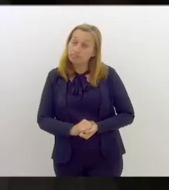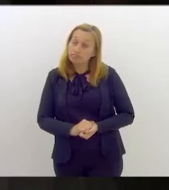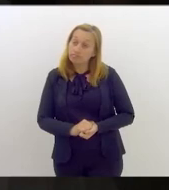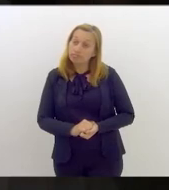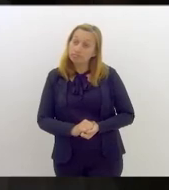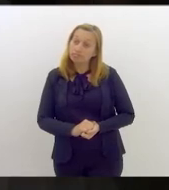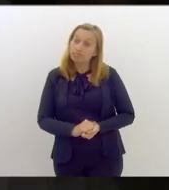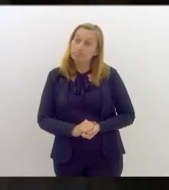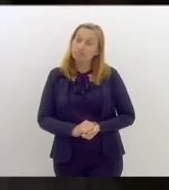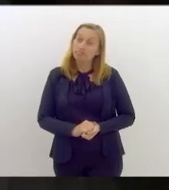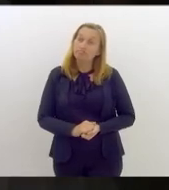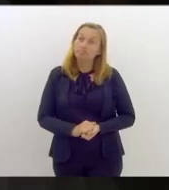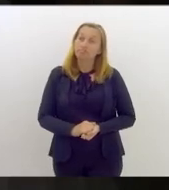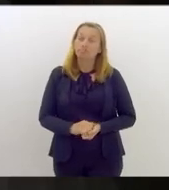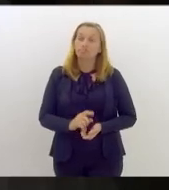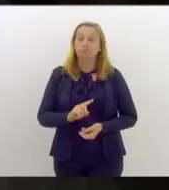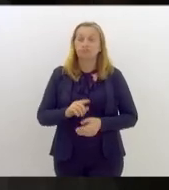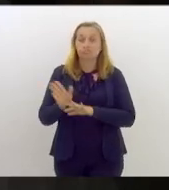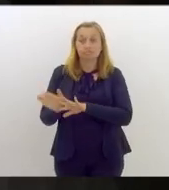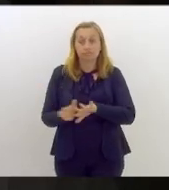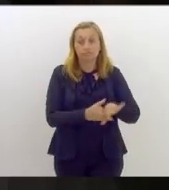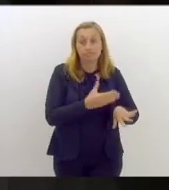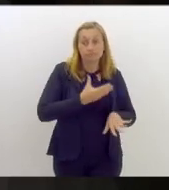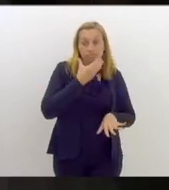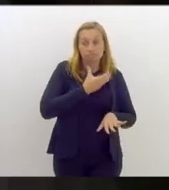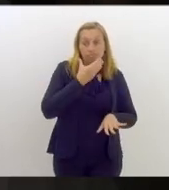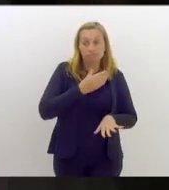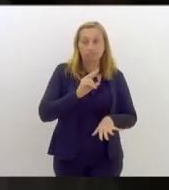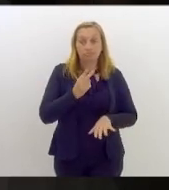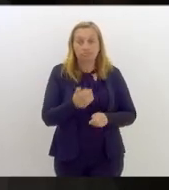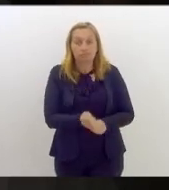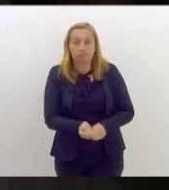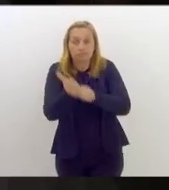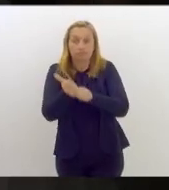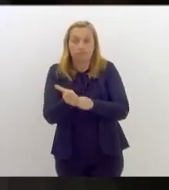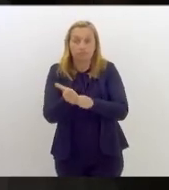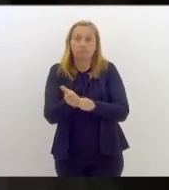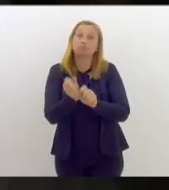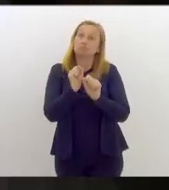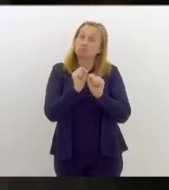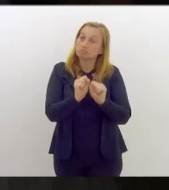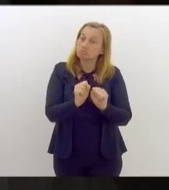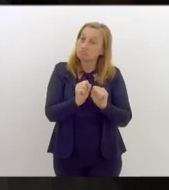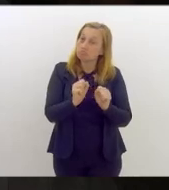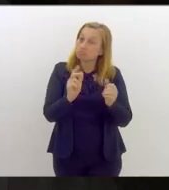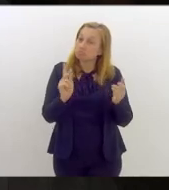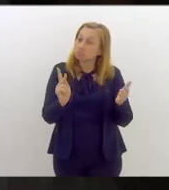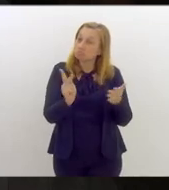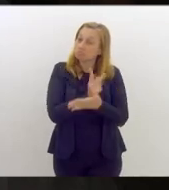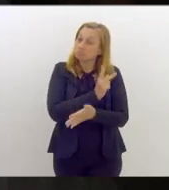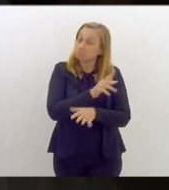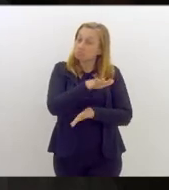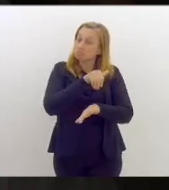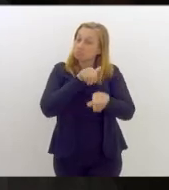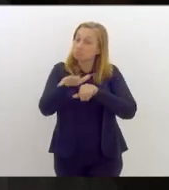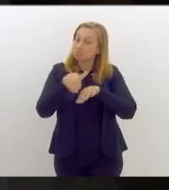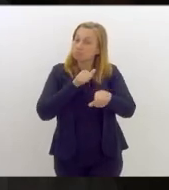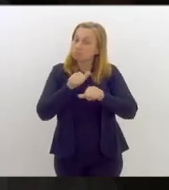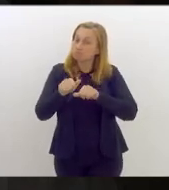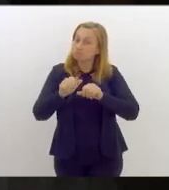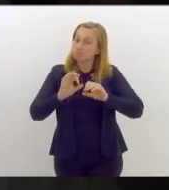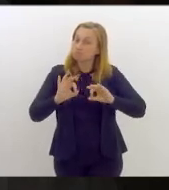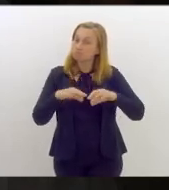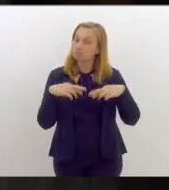que, passado o Natal, entre o Natal e o Ano Novo, pode surgir alguma convocação